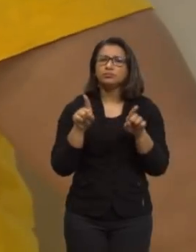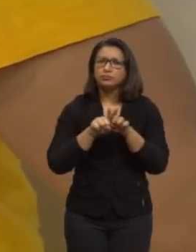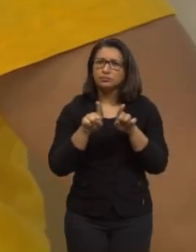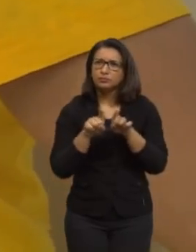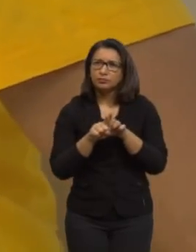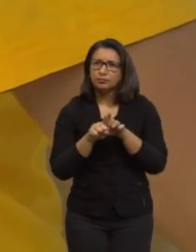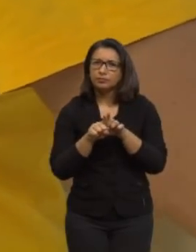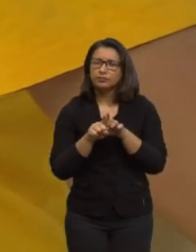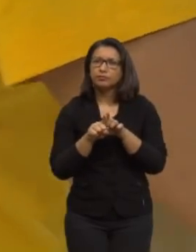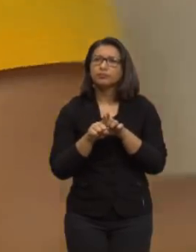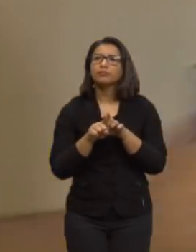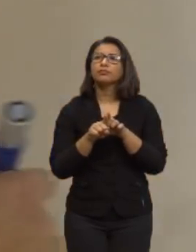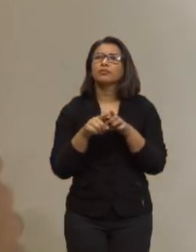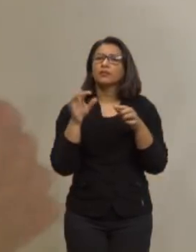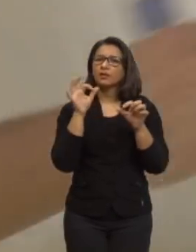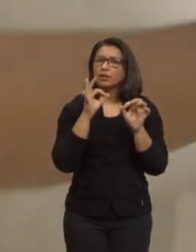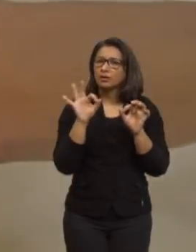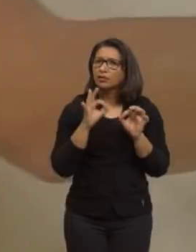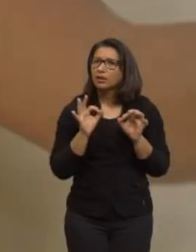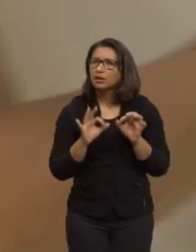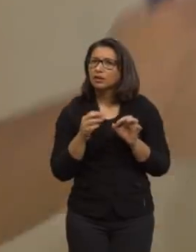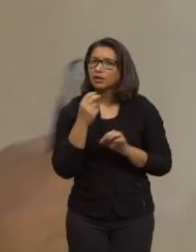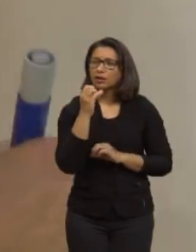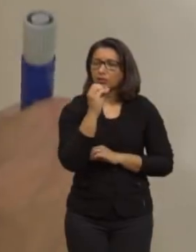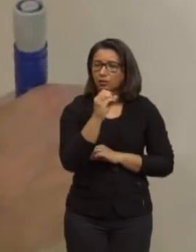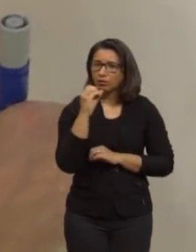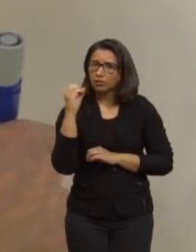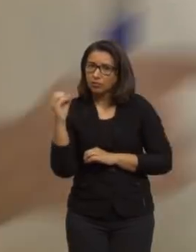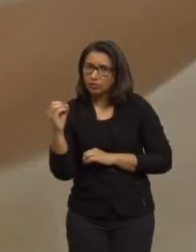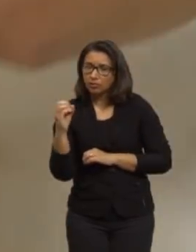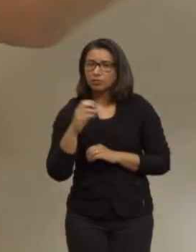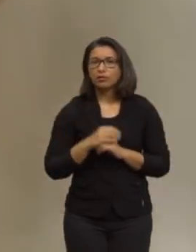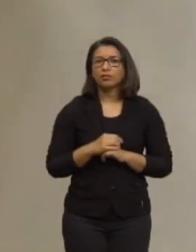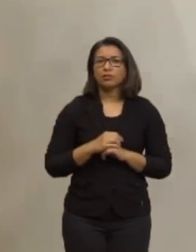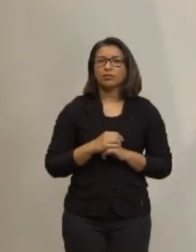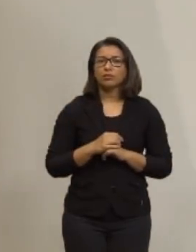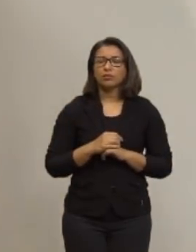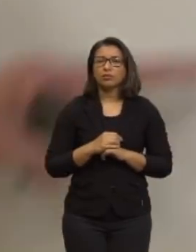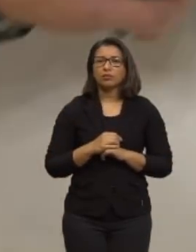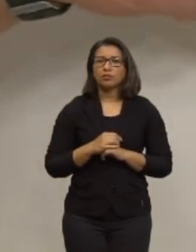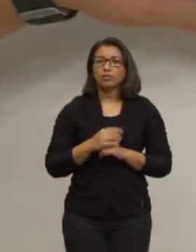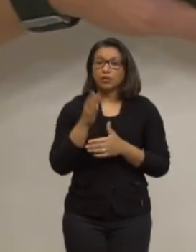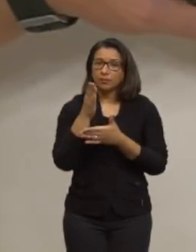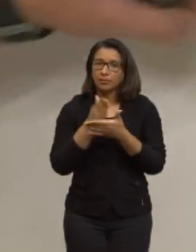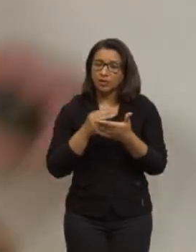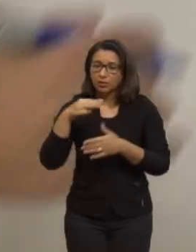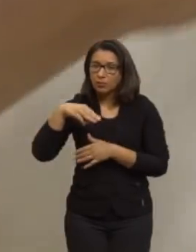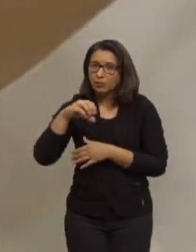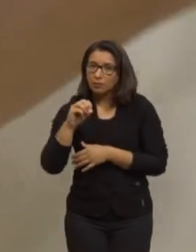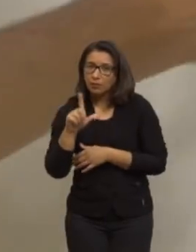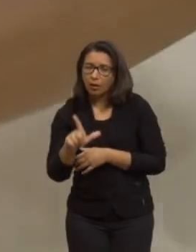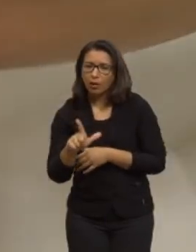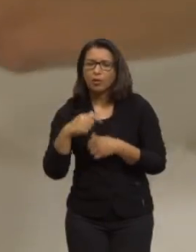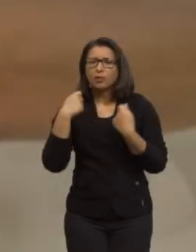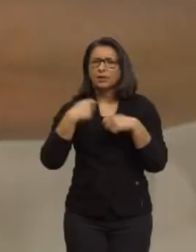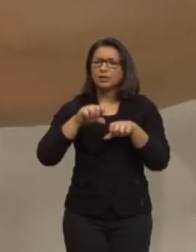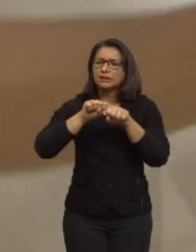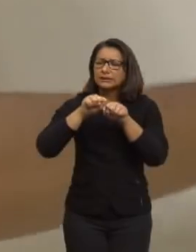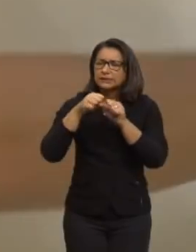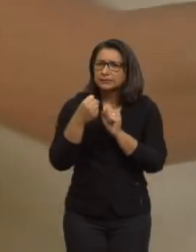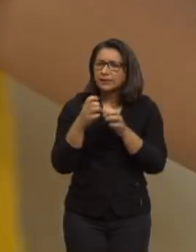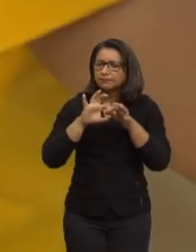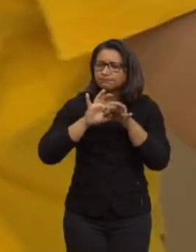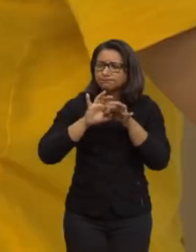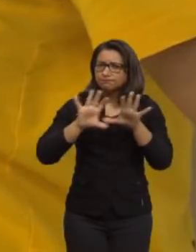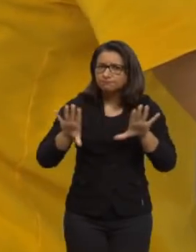a molécula de o2 que são dois oxigênios meio mal eu preciso quebrar essas